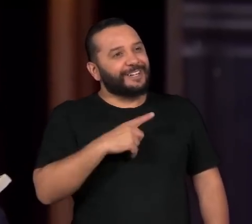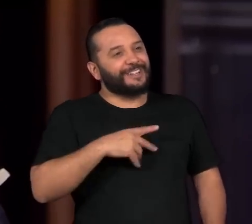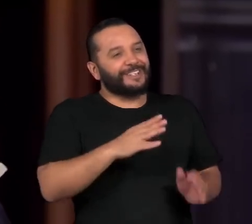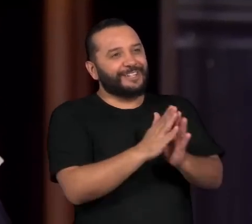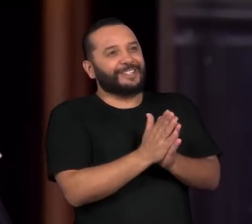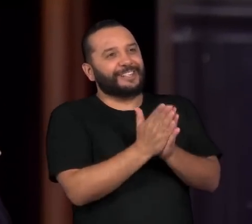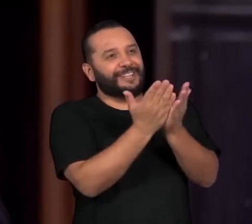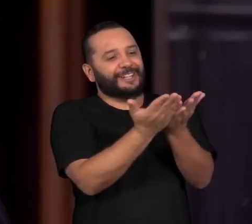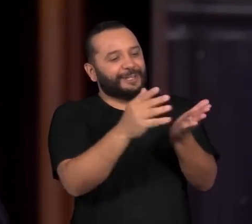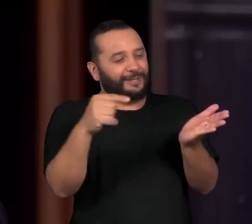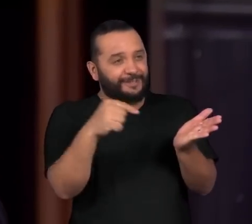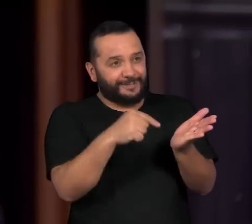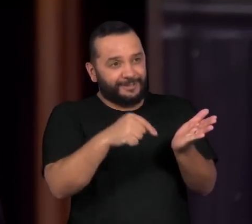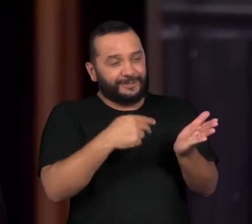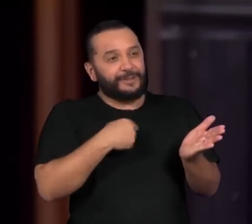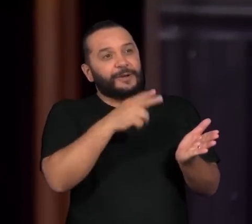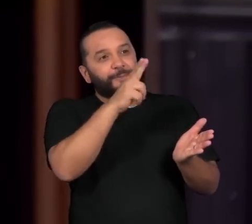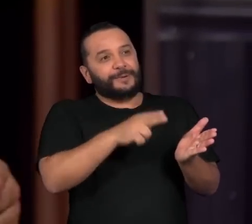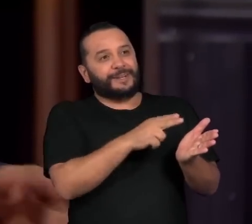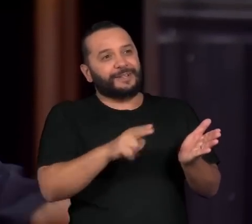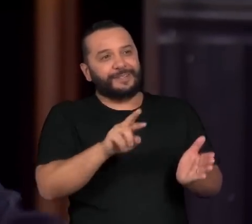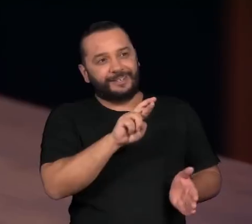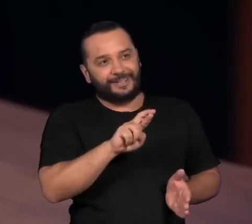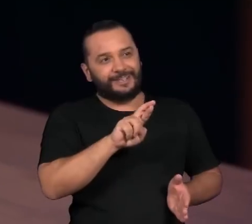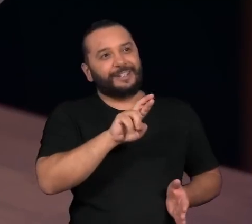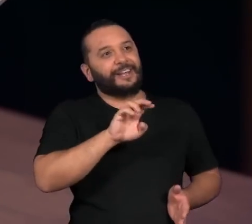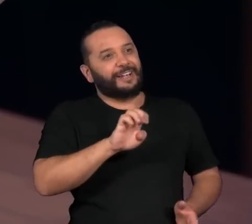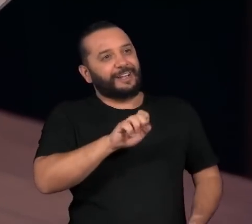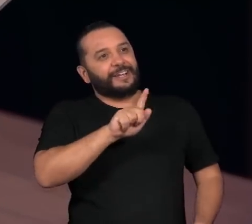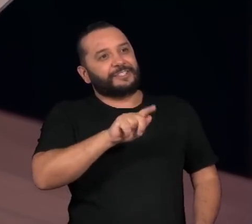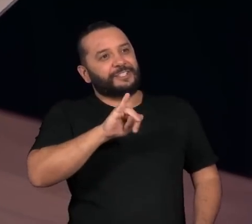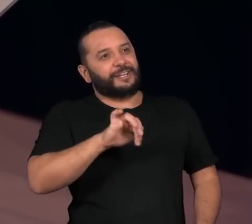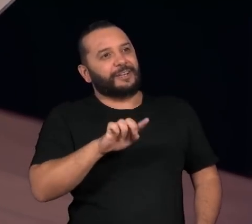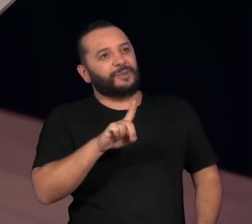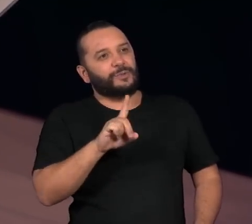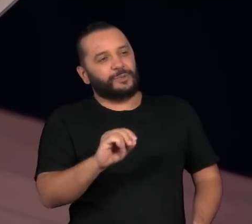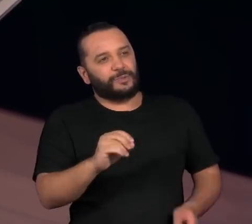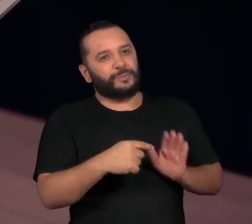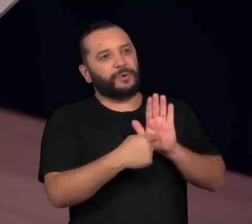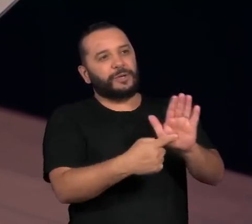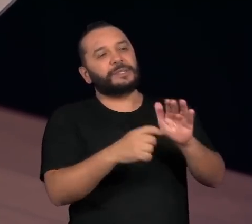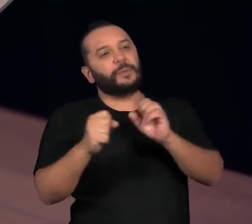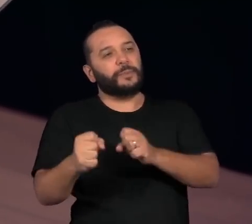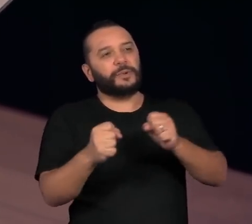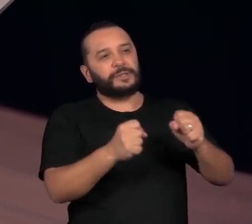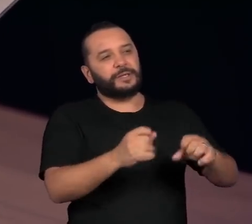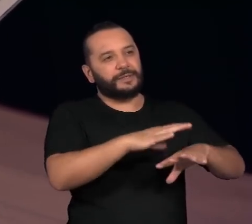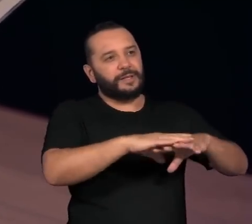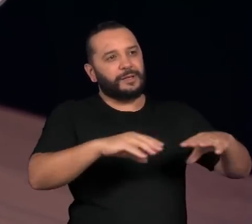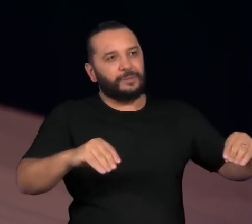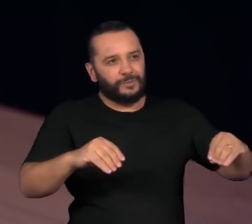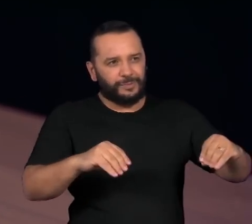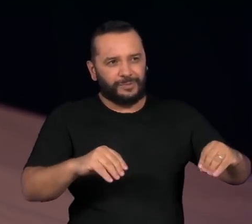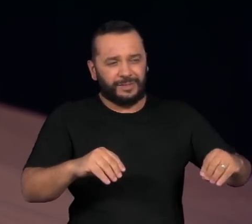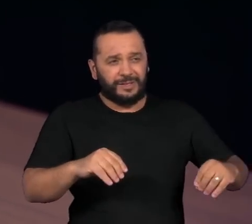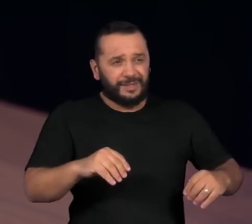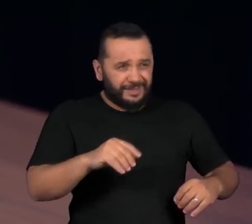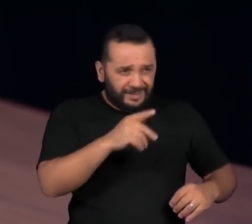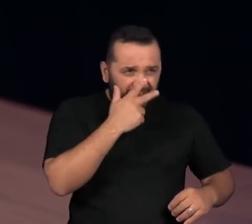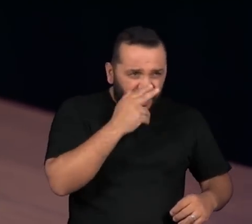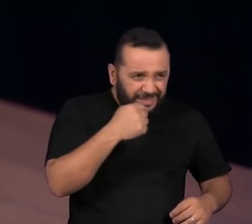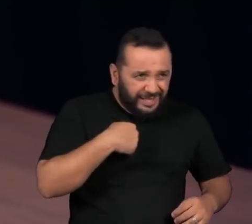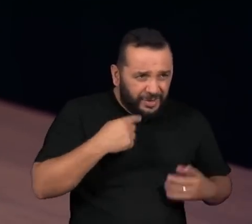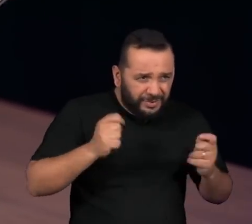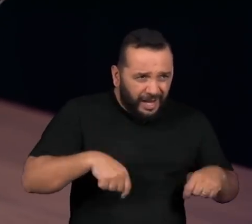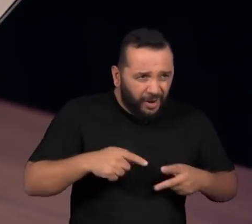recente de padre Reginaldo Manzotti, O Poder da Cura. Exato. Será que eu tenho conserto? Eu acho que eu vou